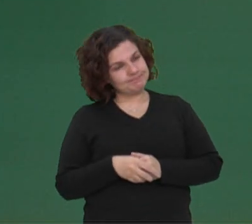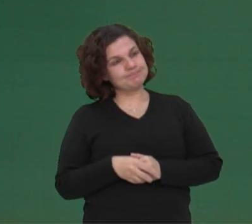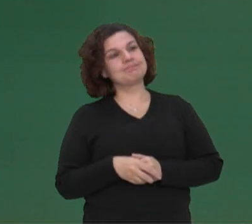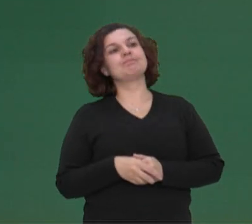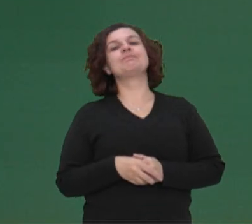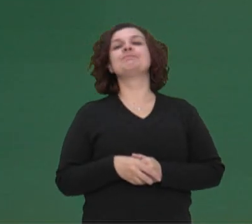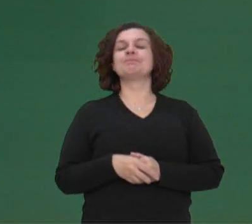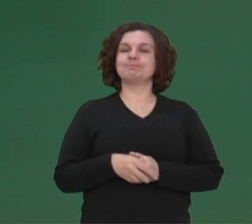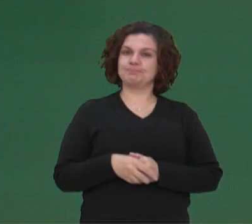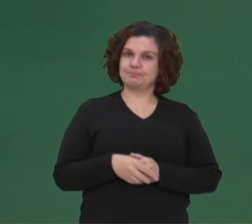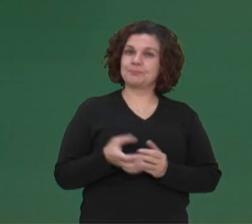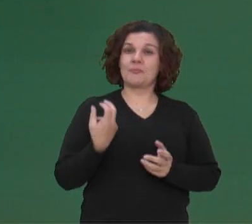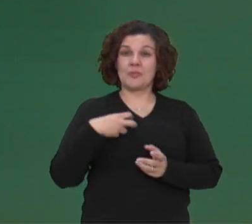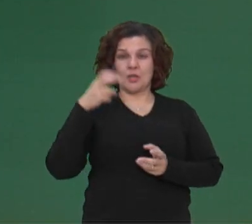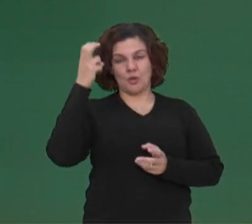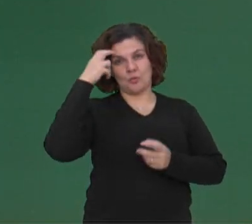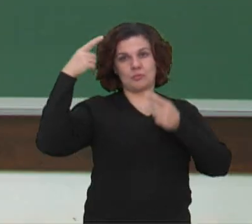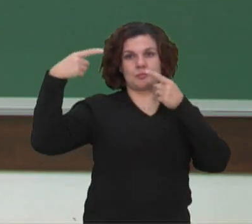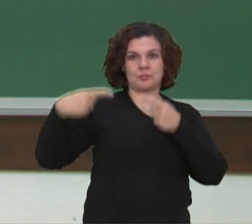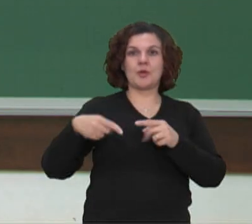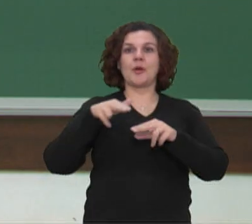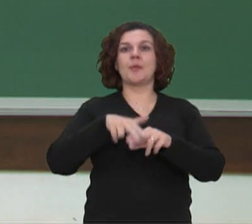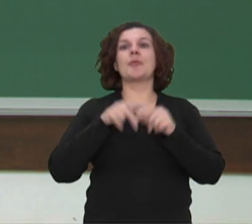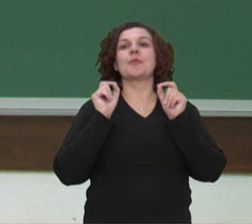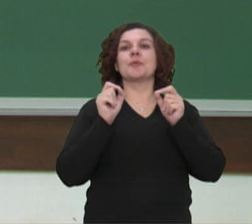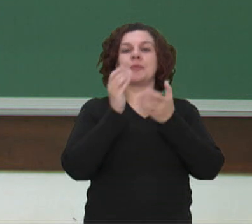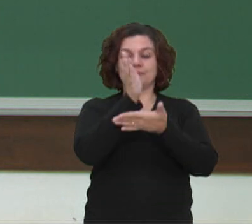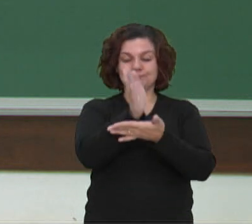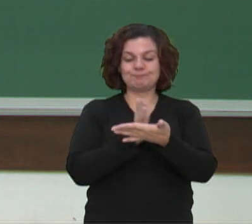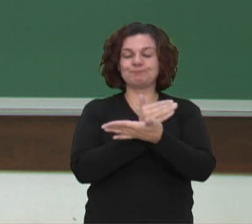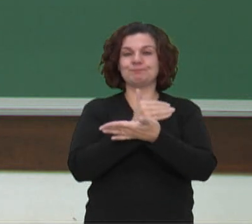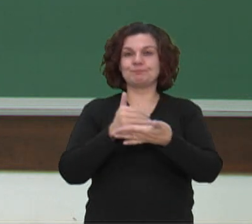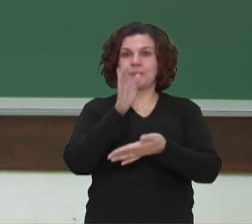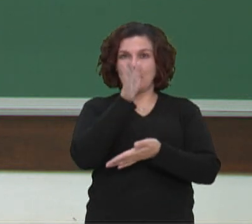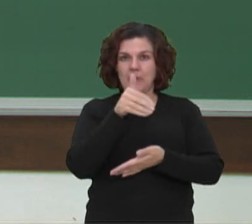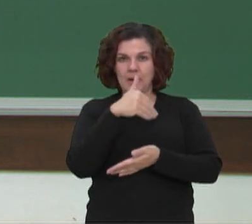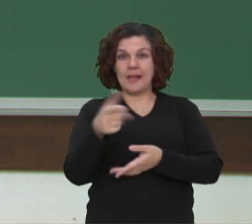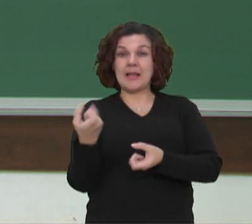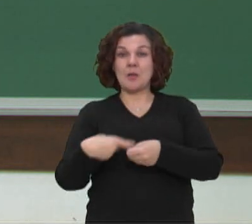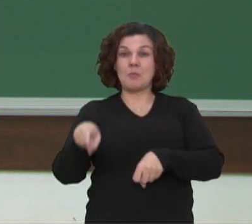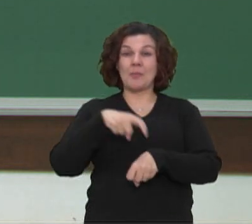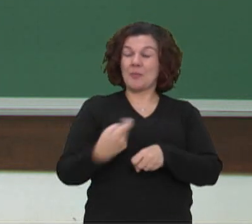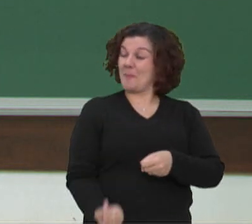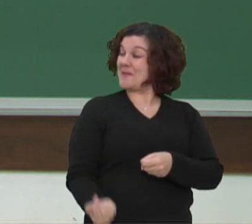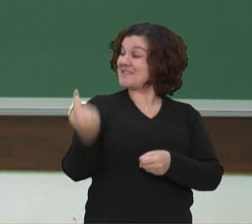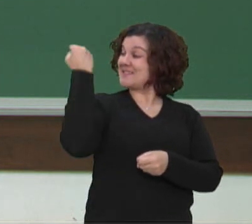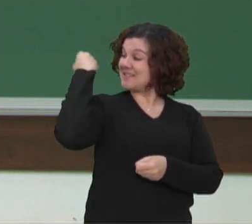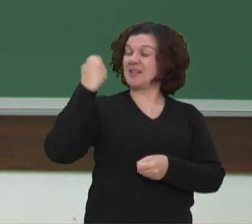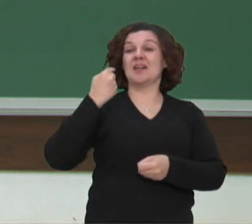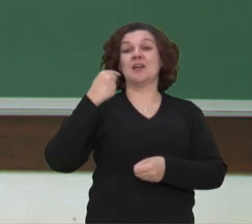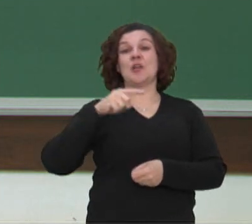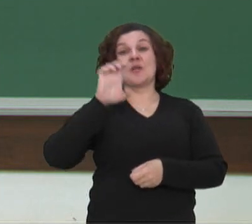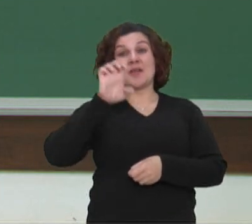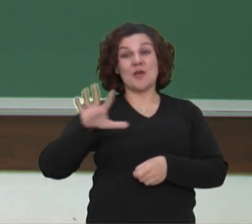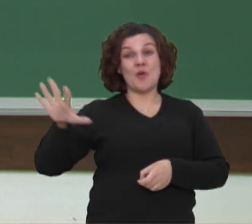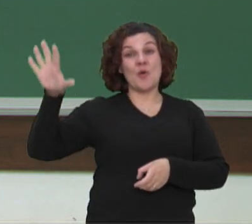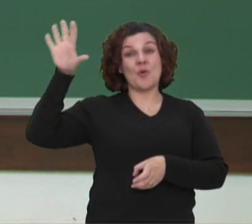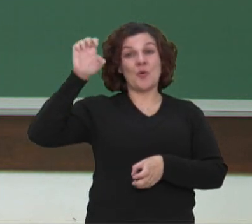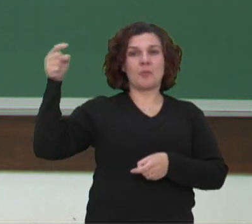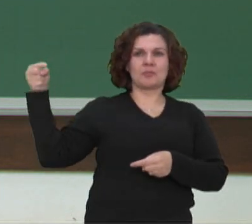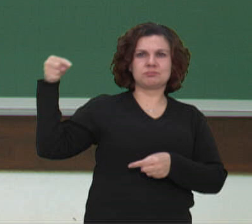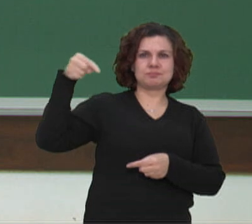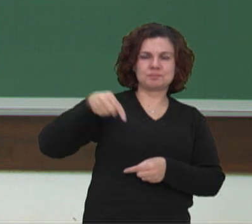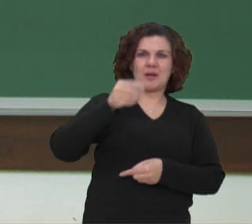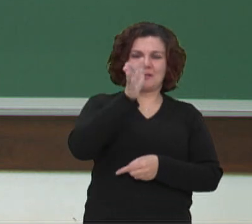étnicos rivais, só estão brigando por conta da partilha da África. Daquele momento imperialista dos